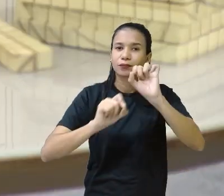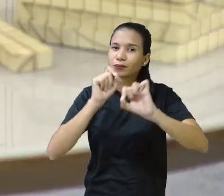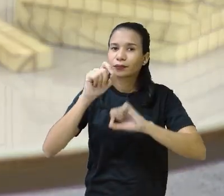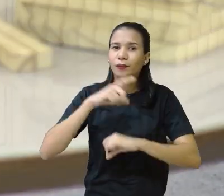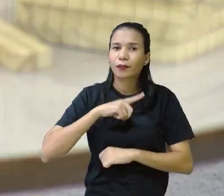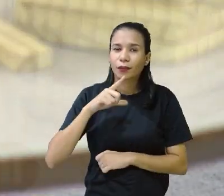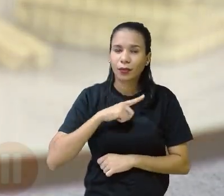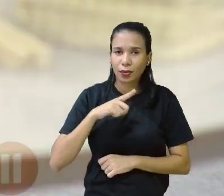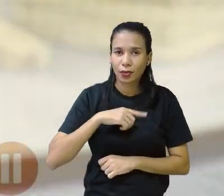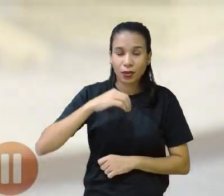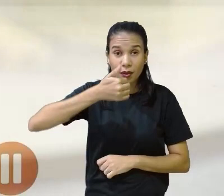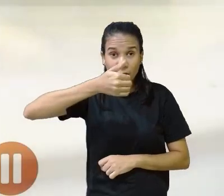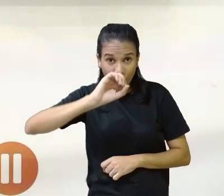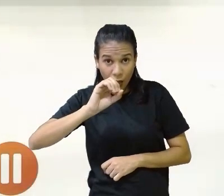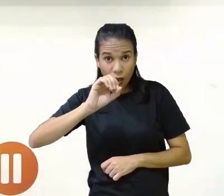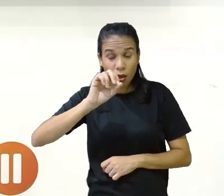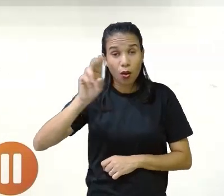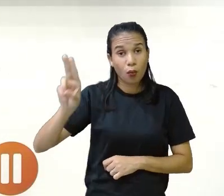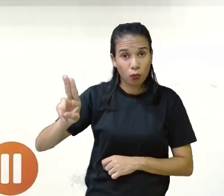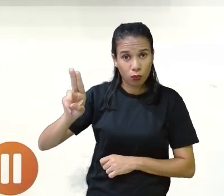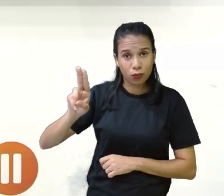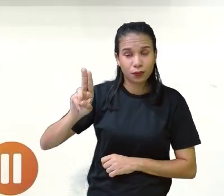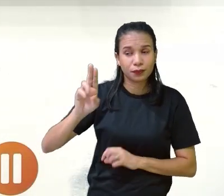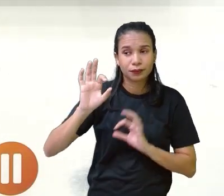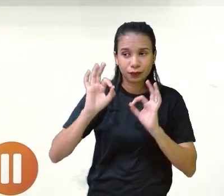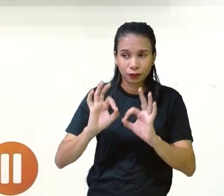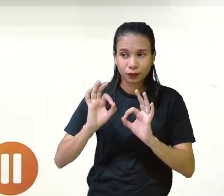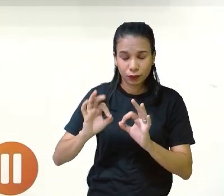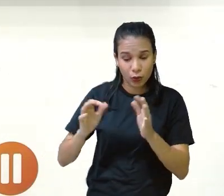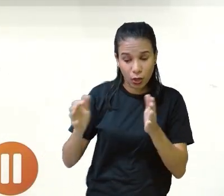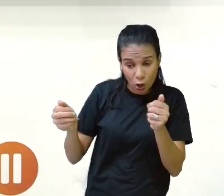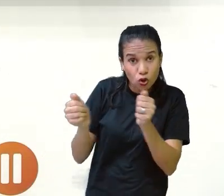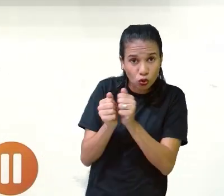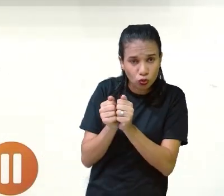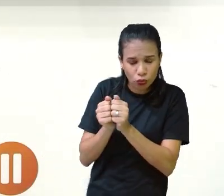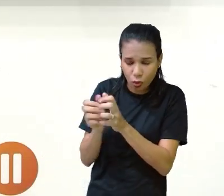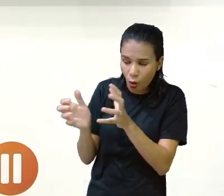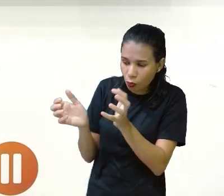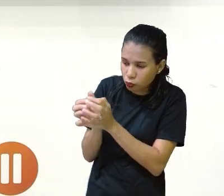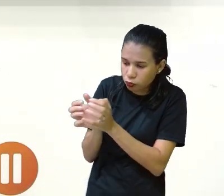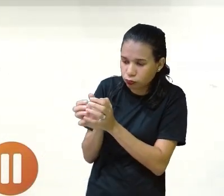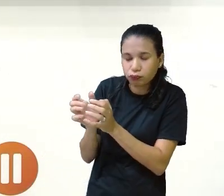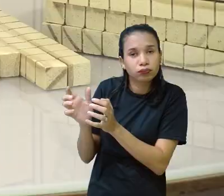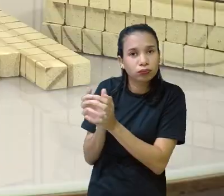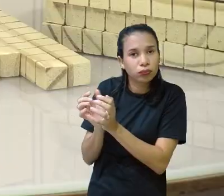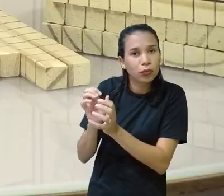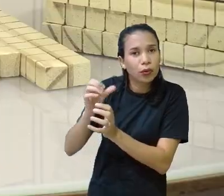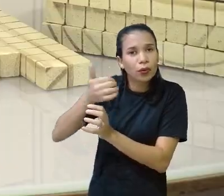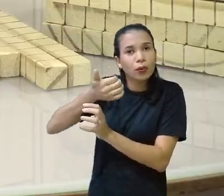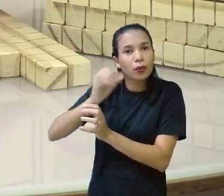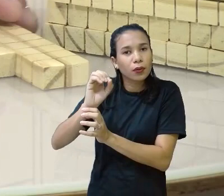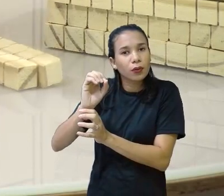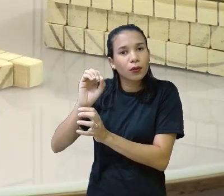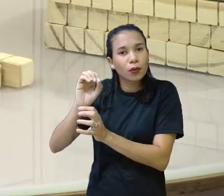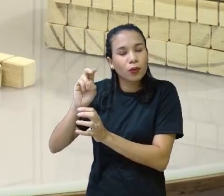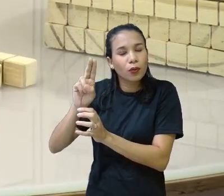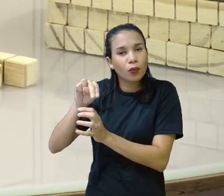ter 10 unidades. Se eu juntar esses 10 quadradinhos aqui, eu vou